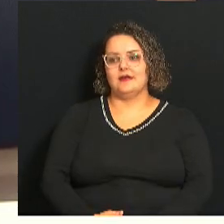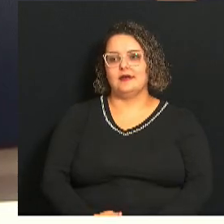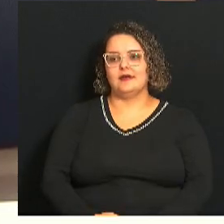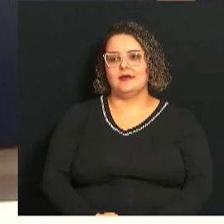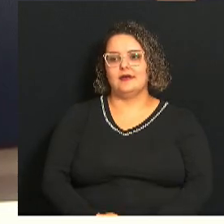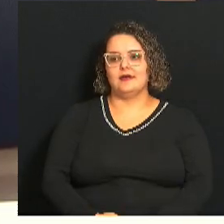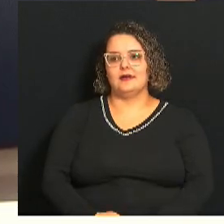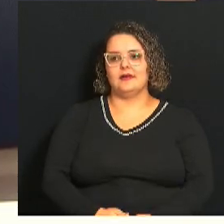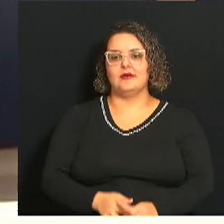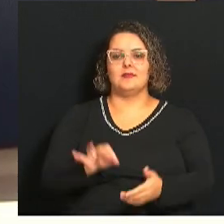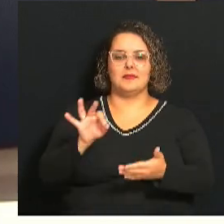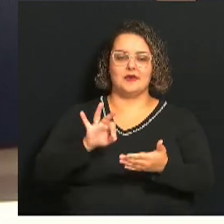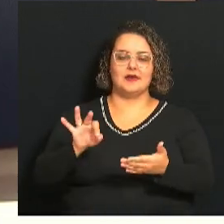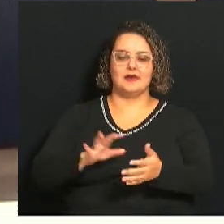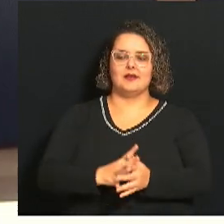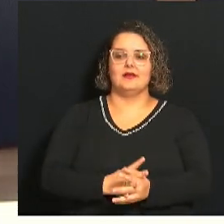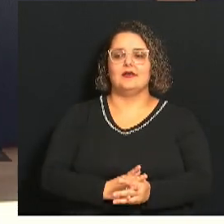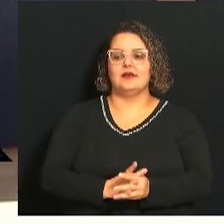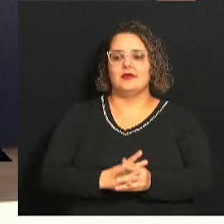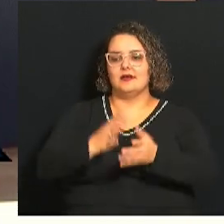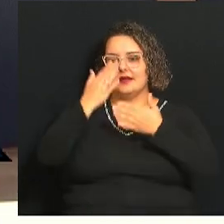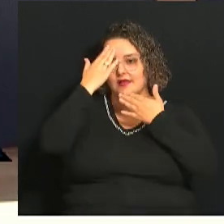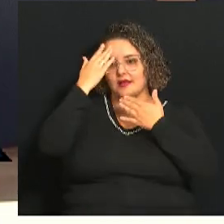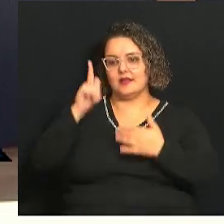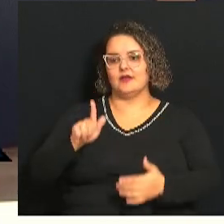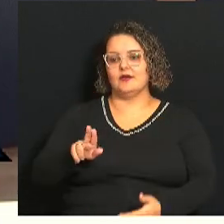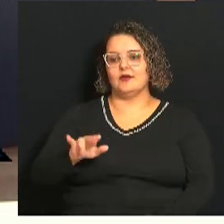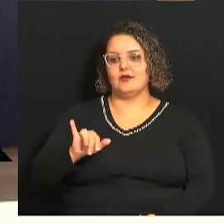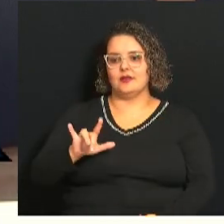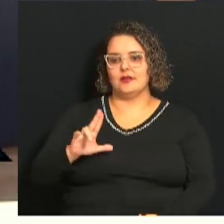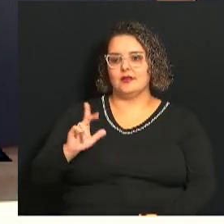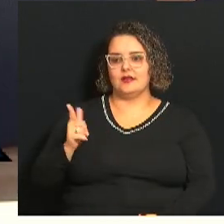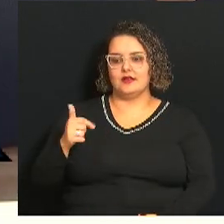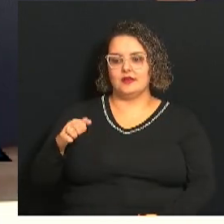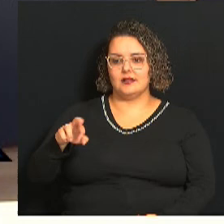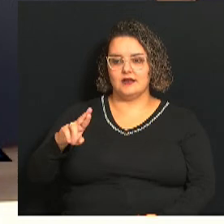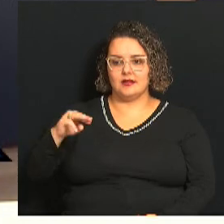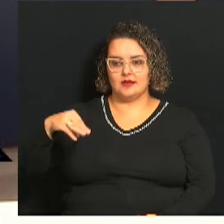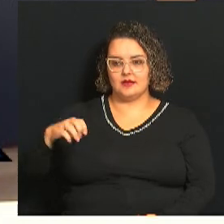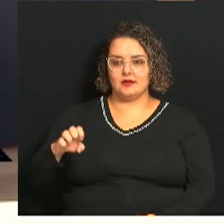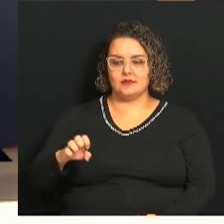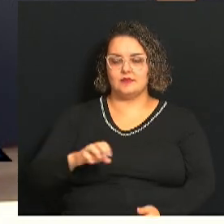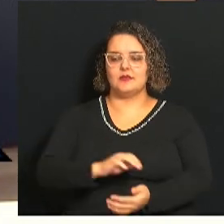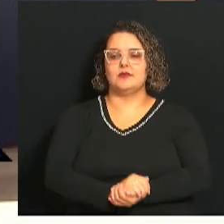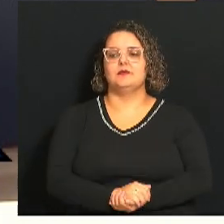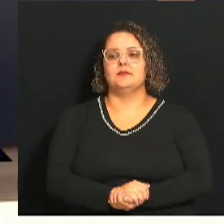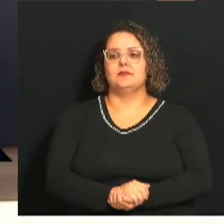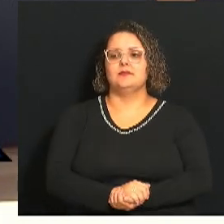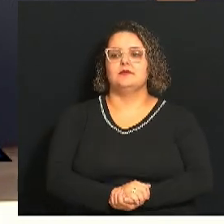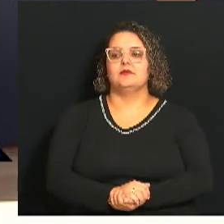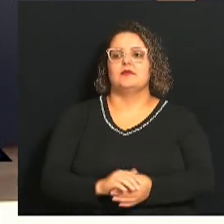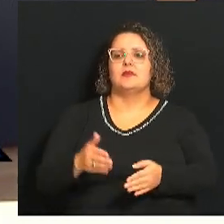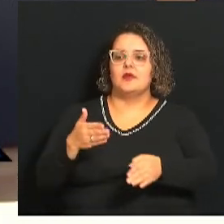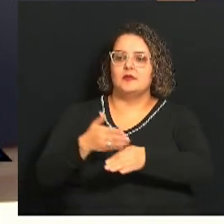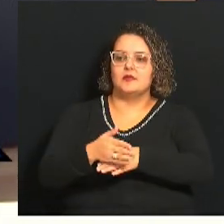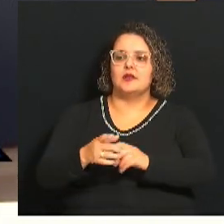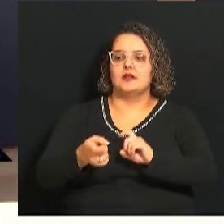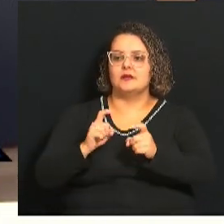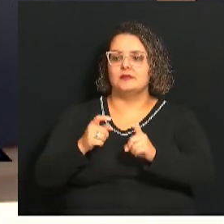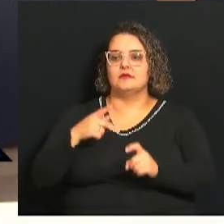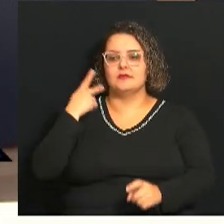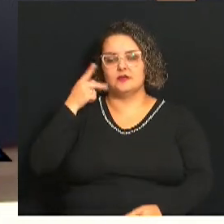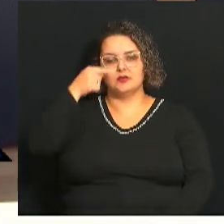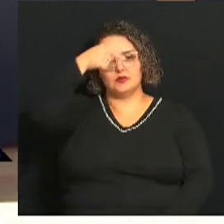Também agradecer o Guilherme, né, que também nos ajudou, participou dessa reunião, o vereador Paulo